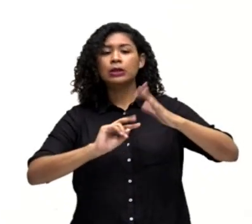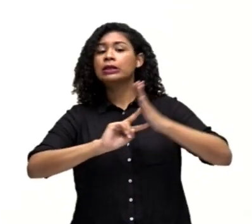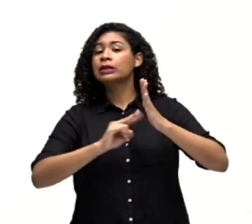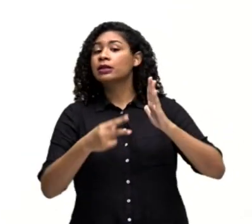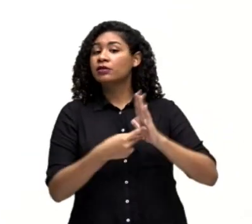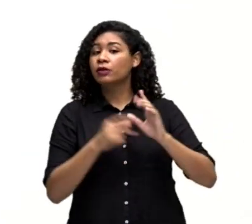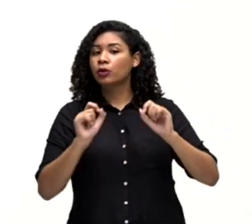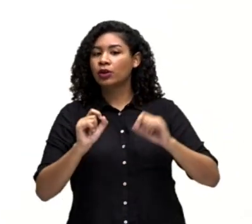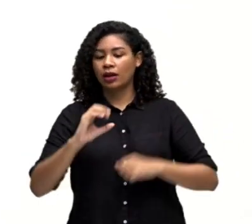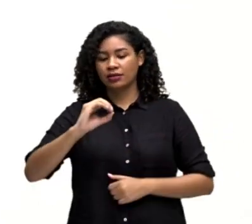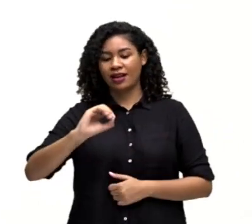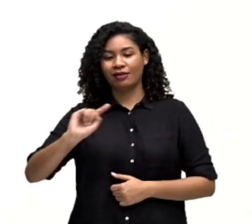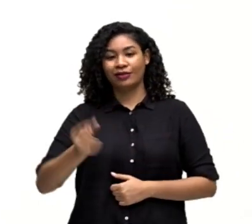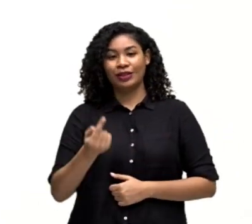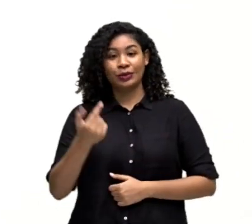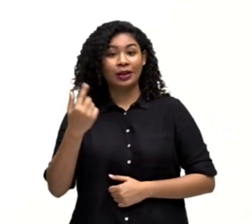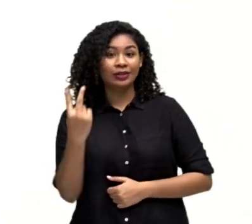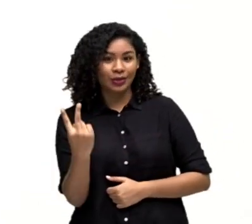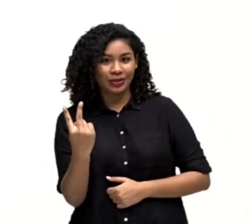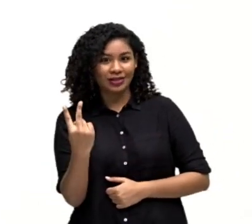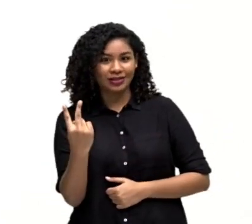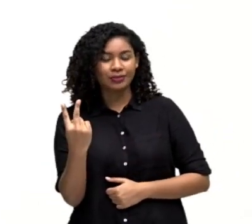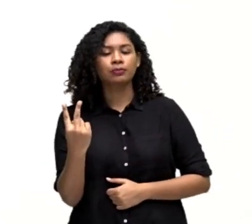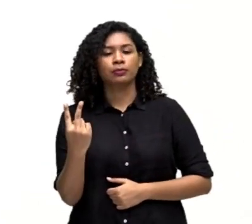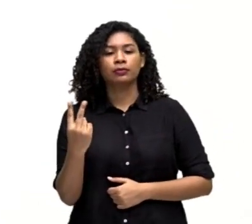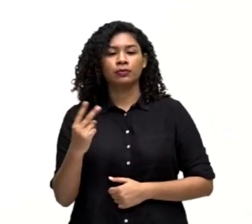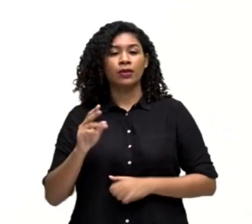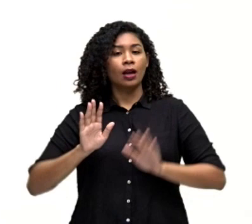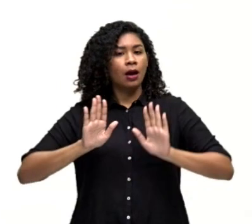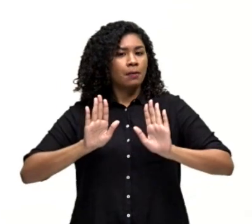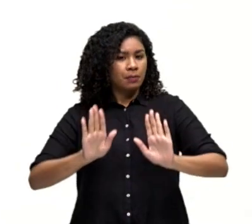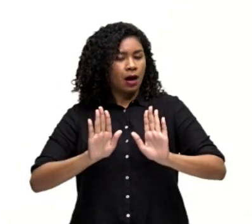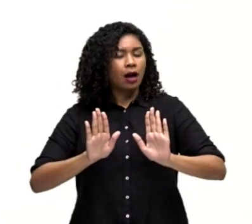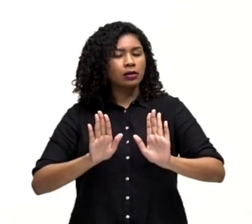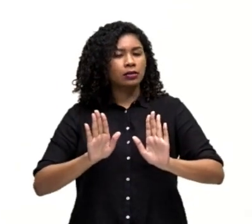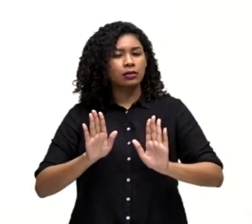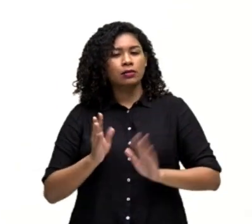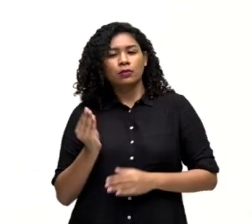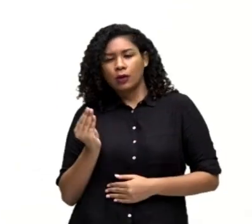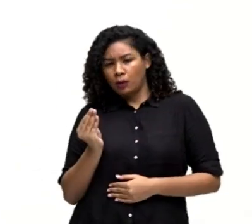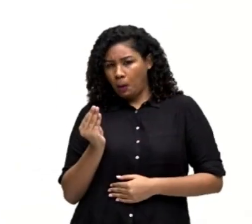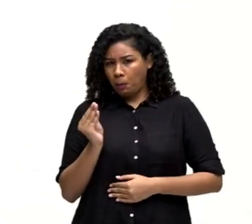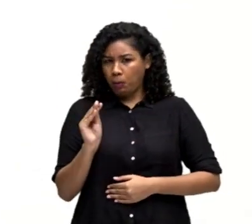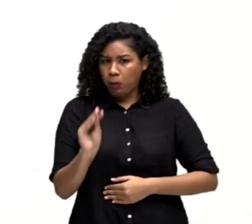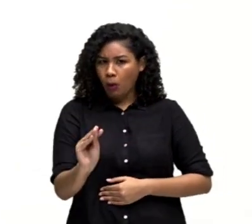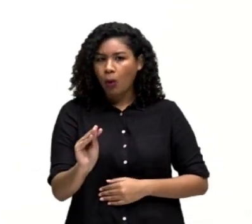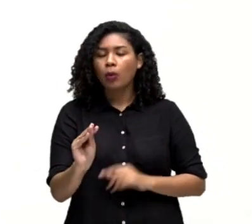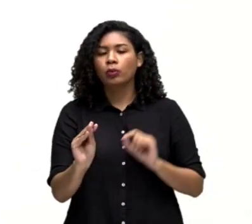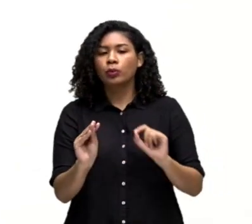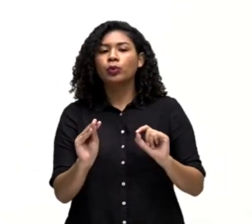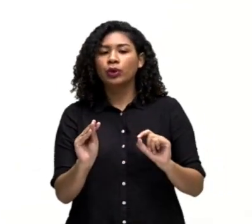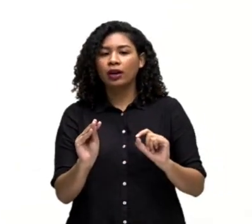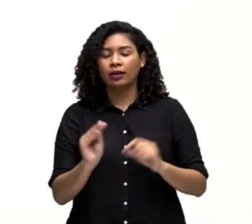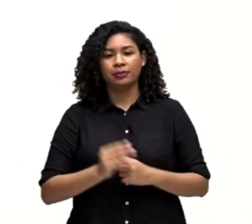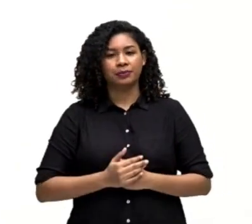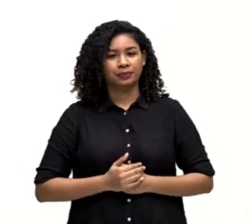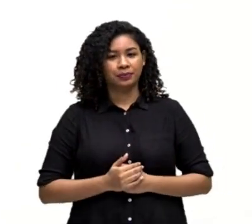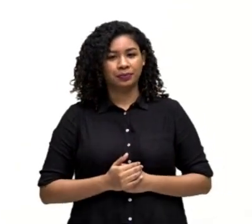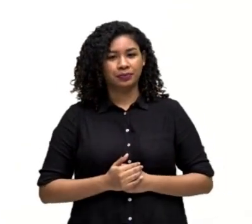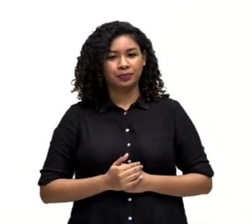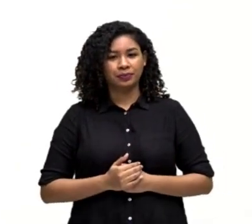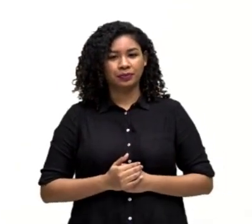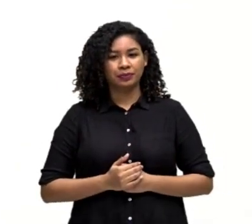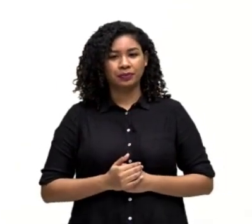a 2 décimos, e ao escrever esse 2 décimos na forma decimal, o valor